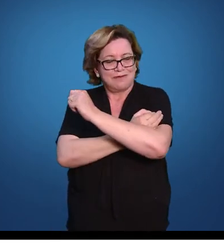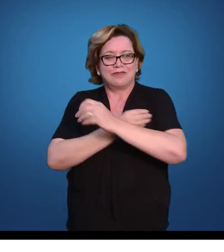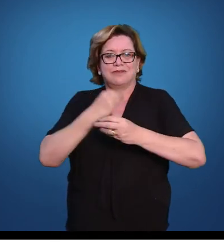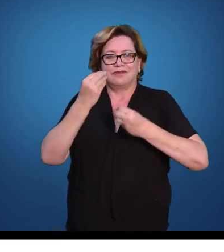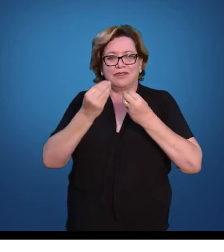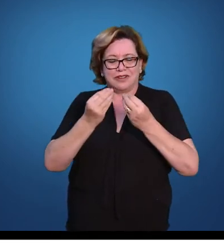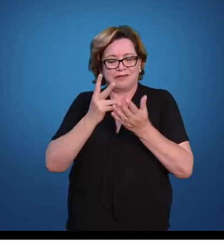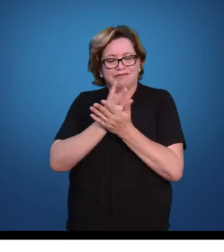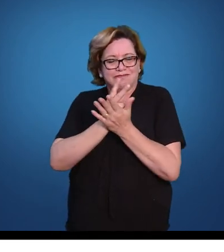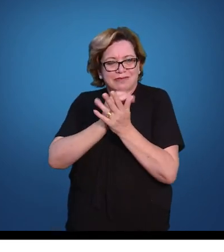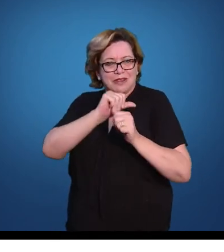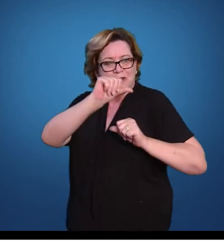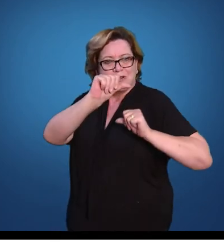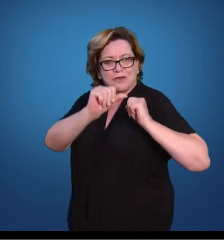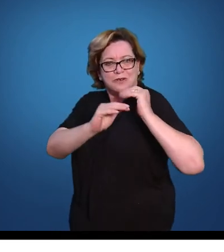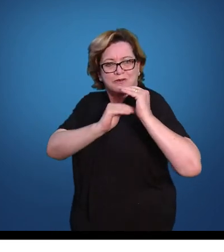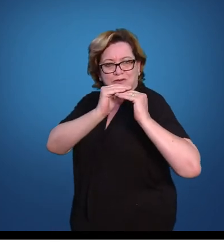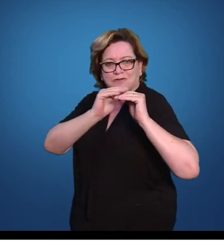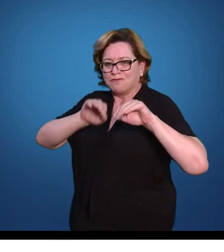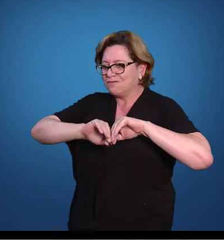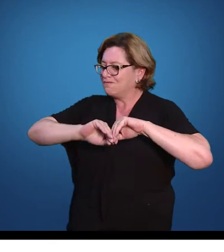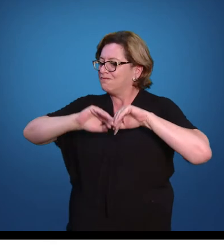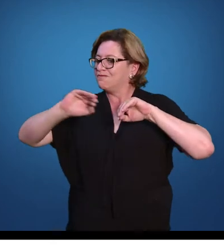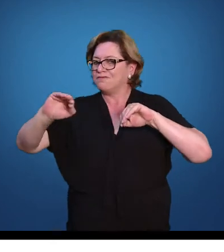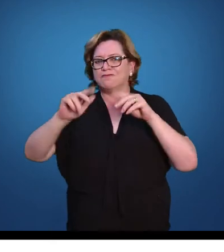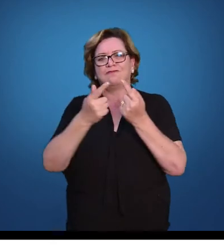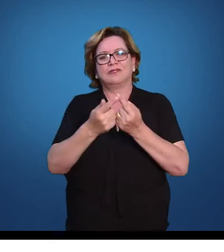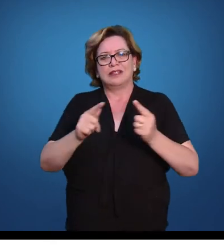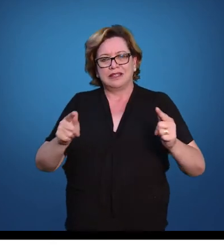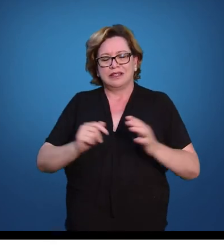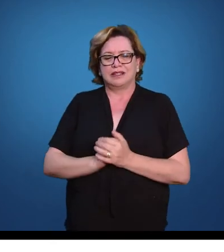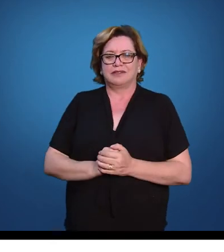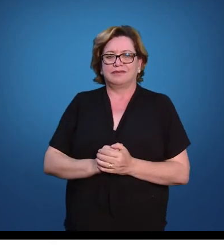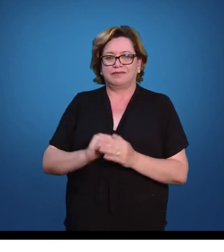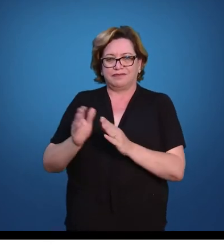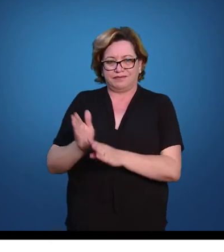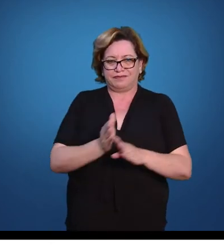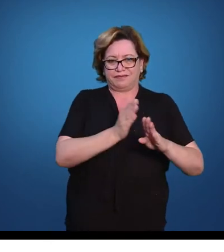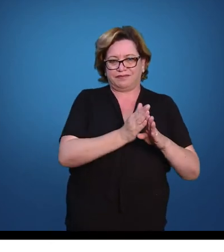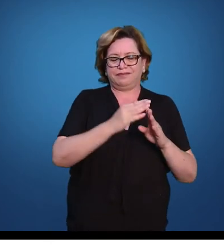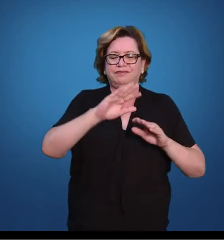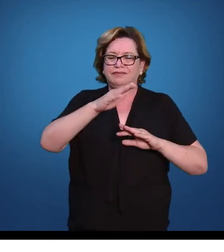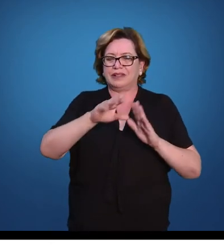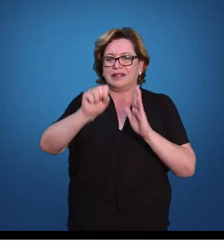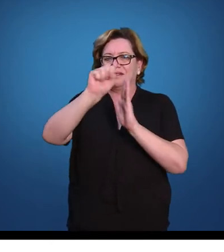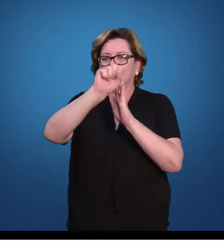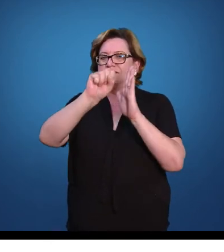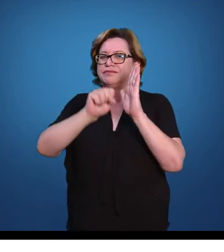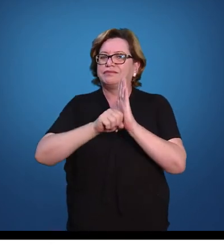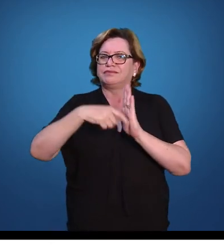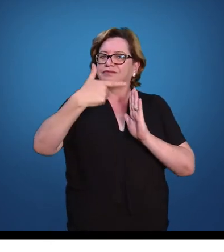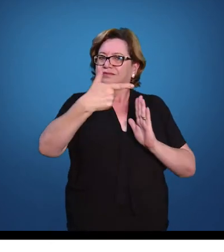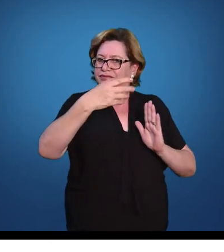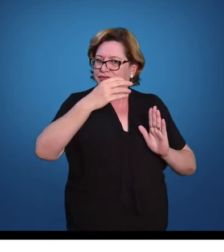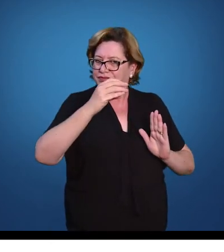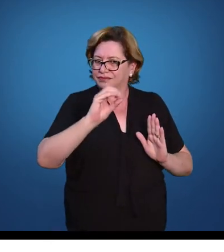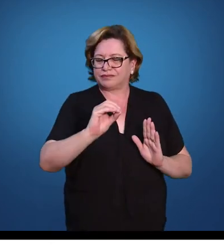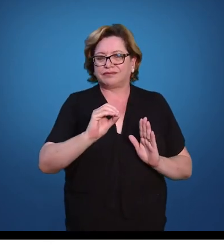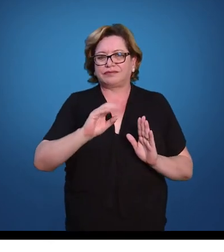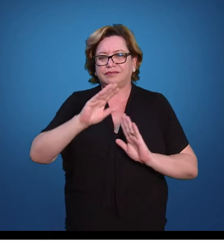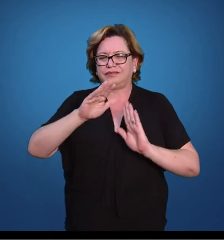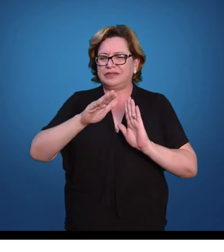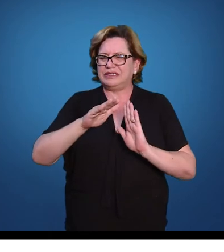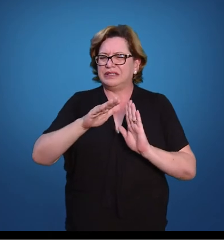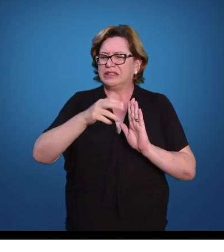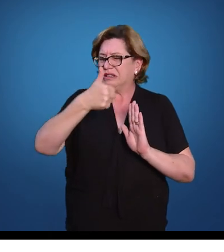em mudança, para fora da gramática. Já nos aproximando mais do século XX, da nossa época, nós chegamos ali no século